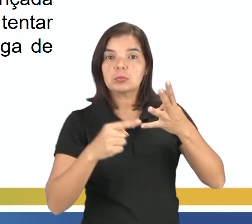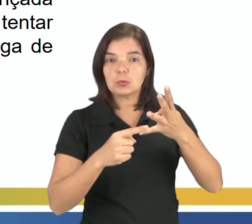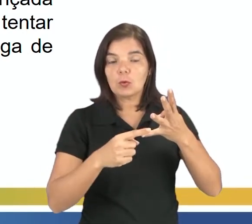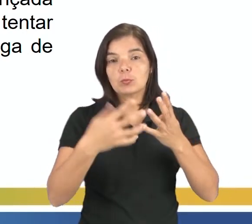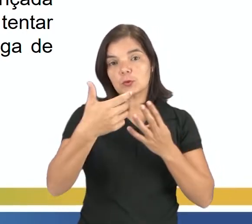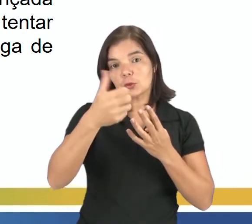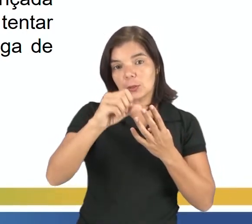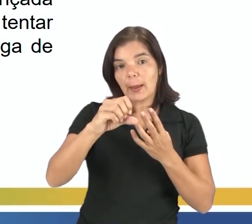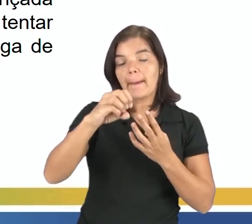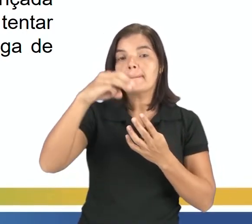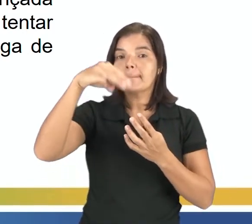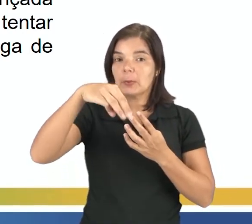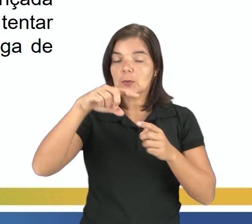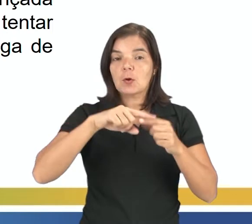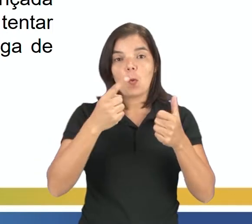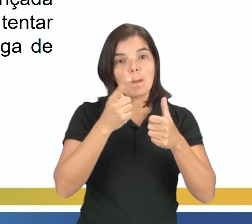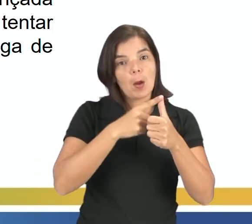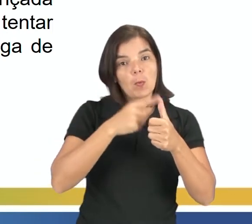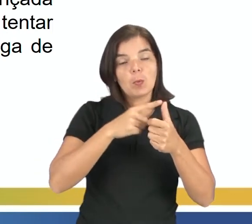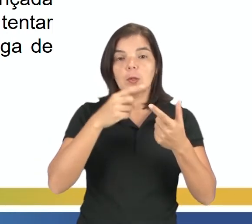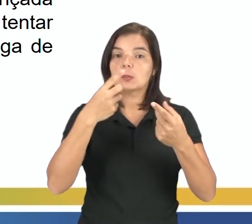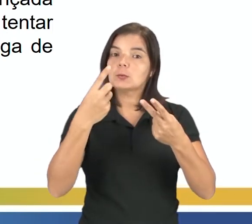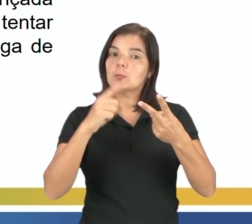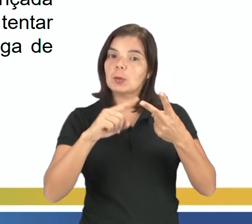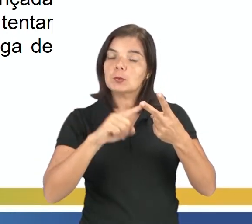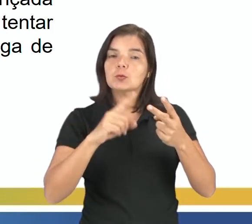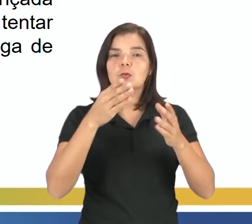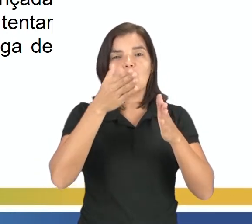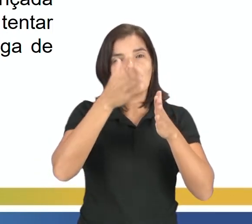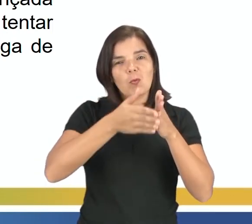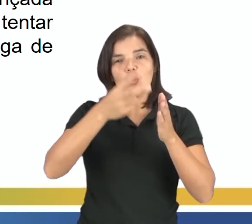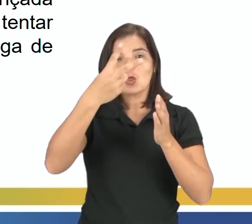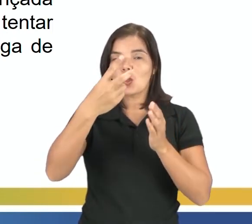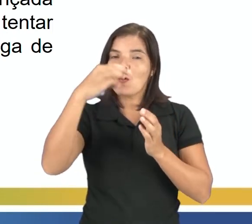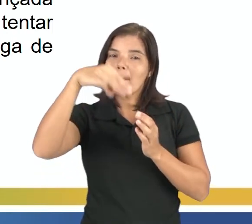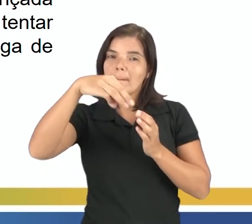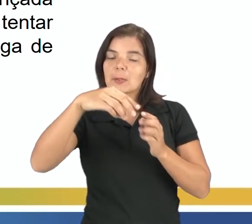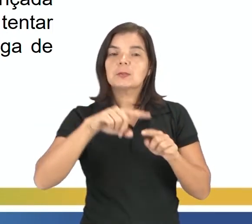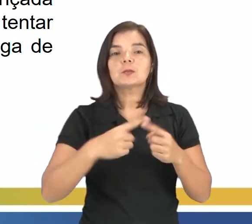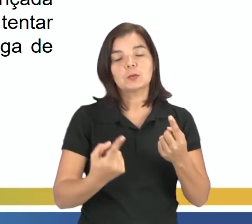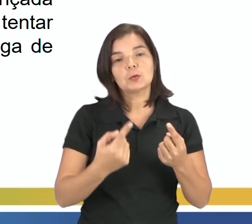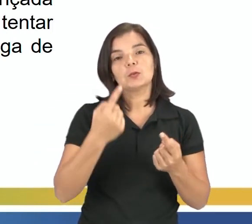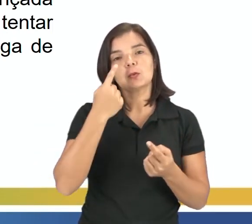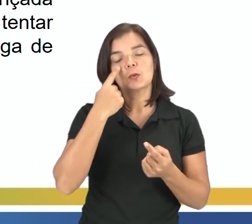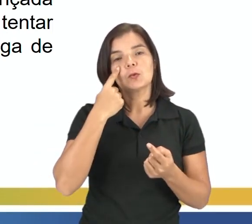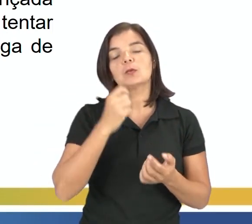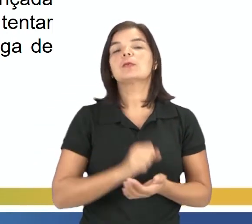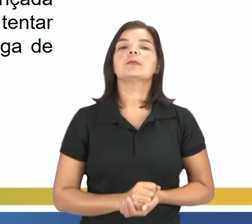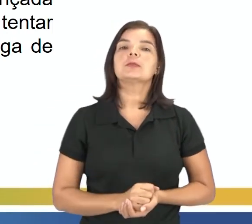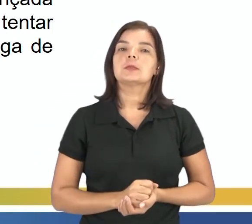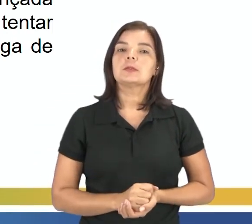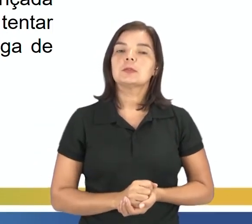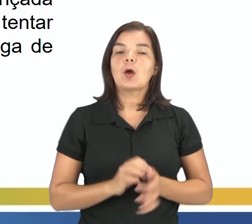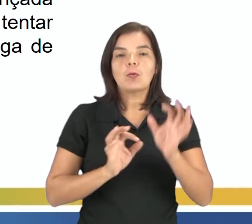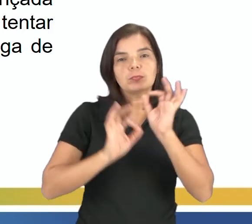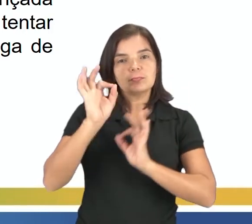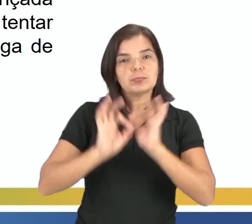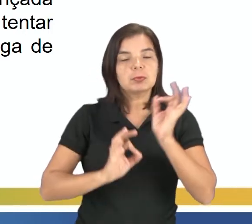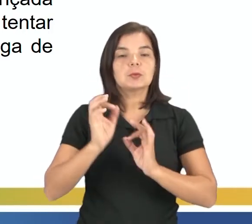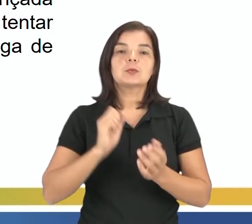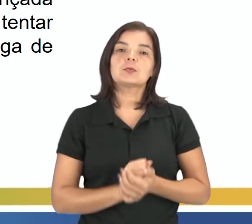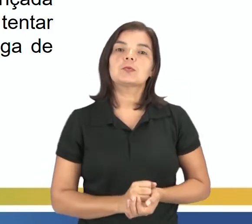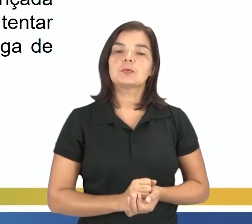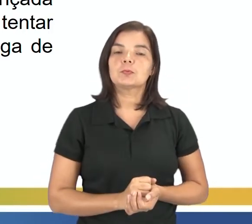10 minutos, no primeiro para o segundo, é um intervalo de 2 minutos, na verdade só para a equipe se organizar.